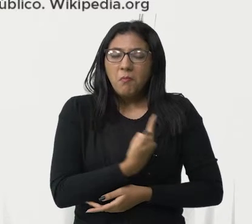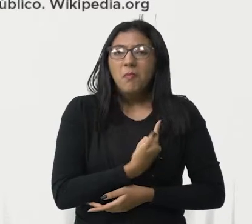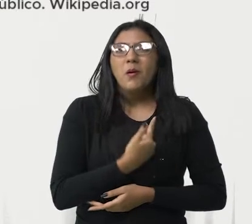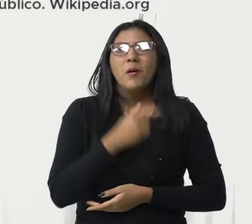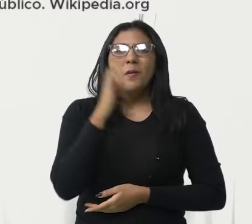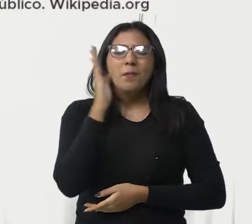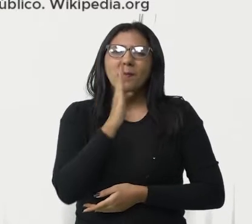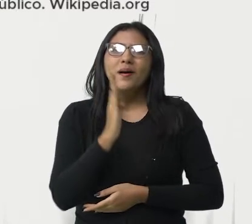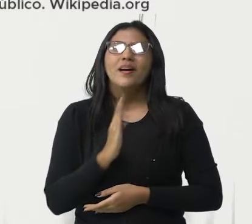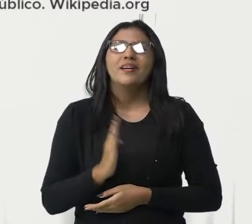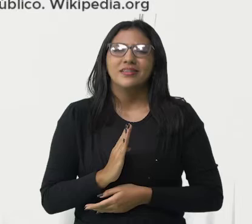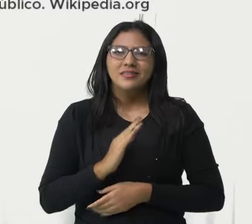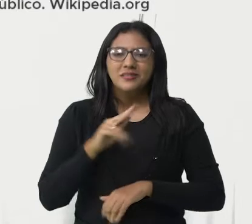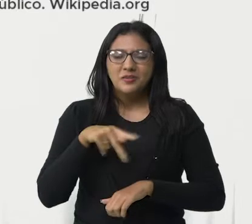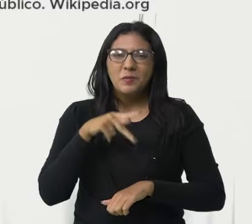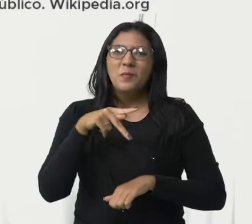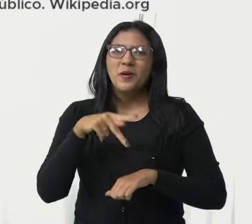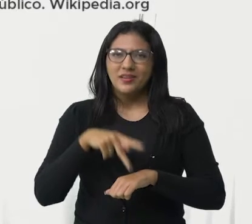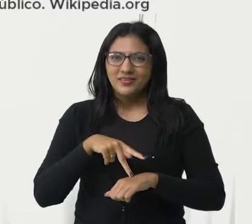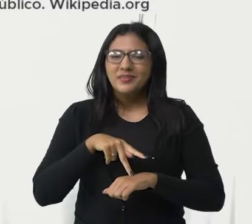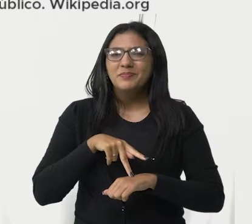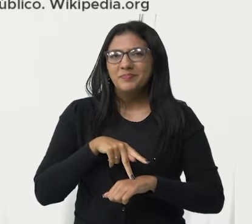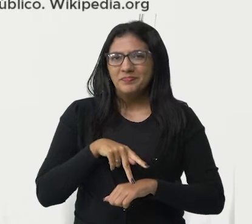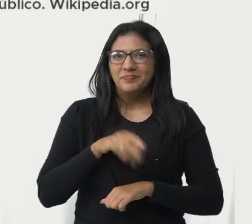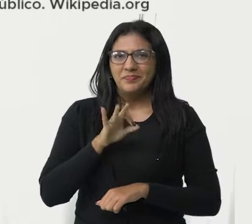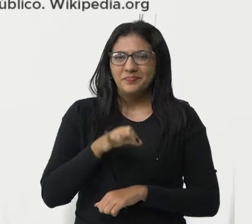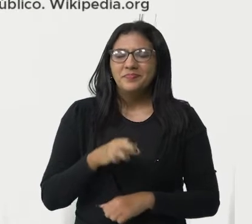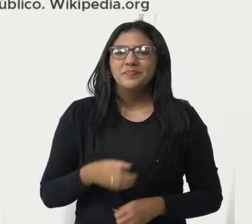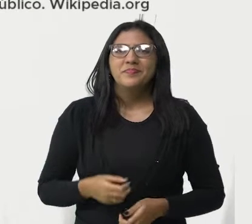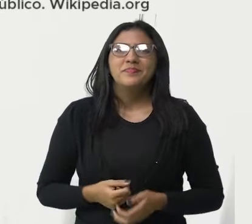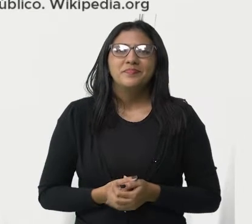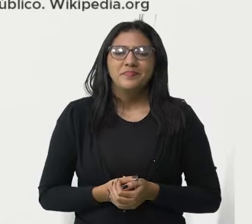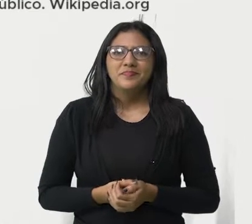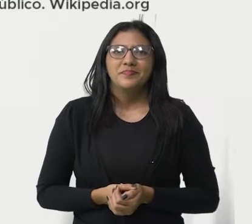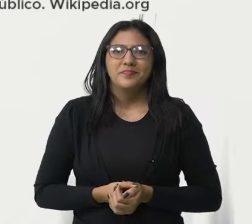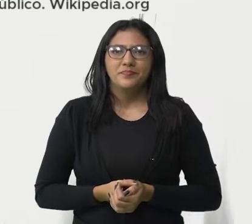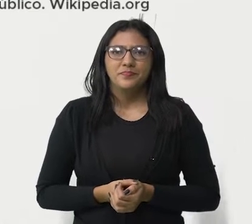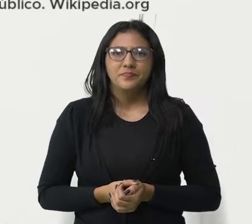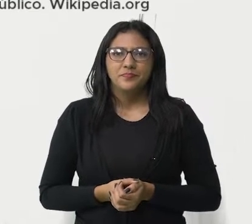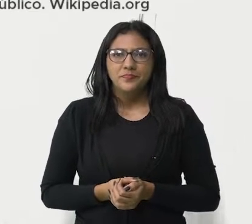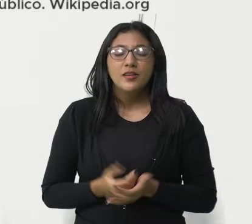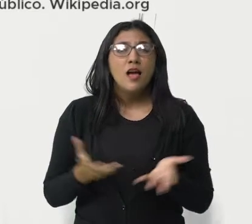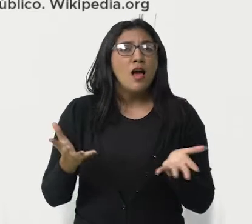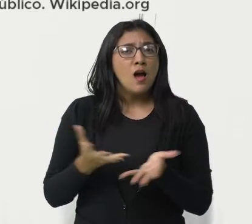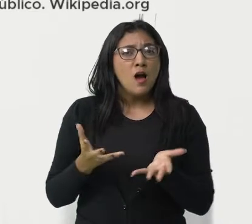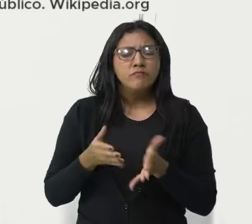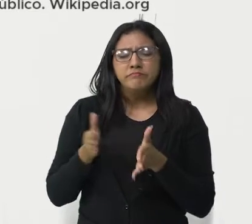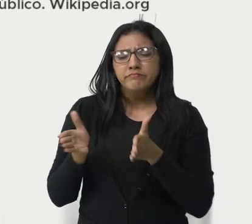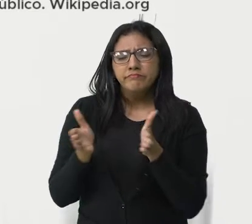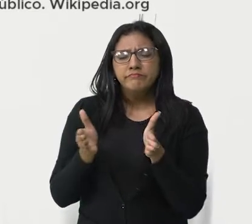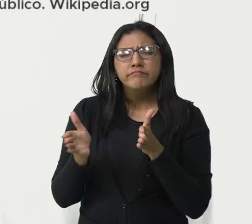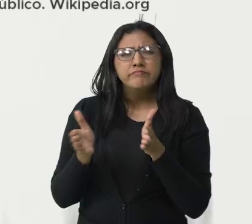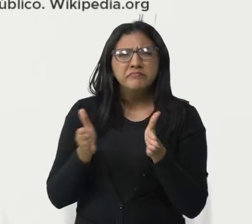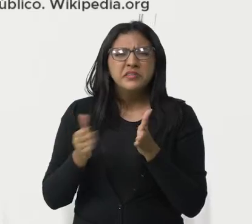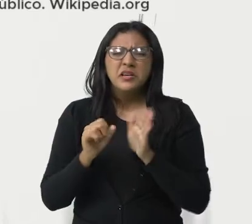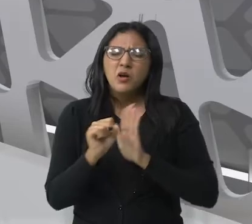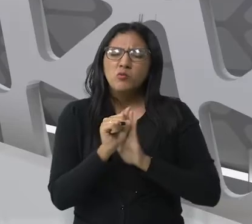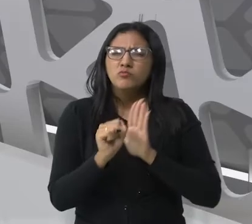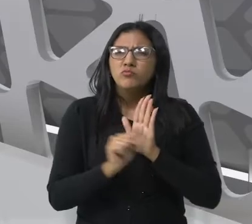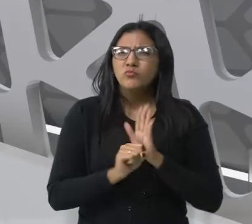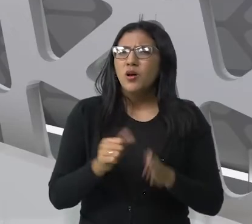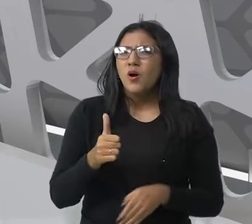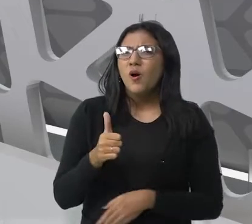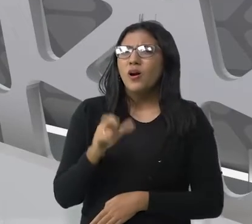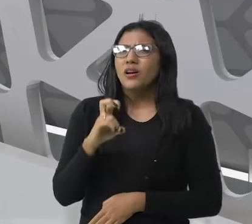hoje a gente conhece como o Brasil, tá certo, gente? Agora, nesse período aí do século